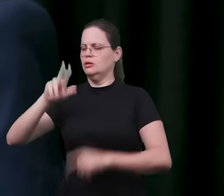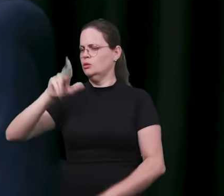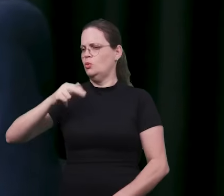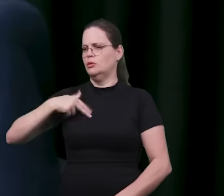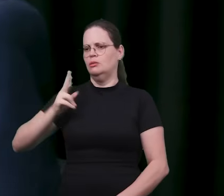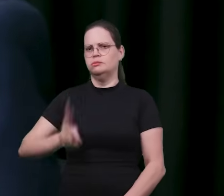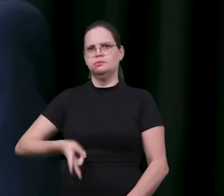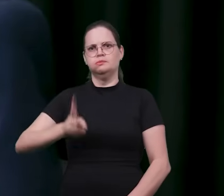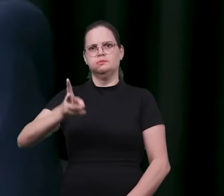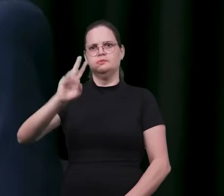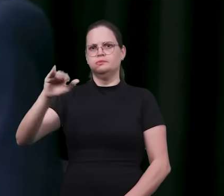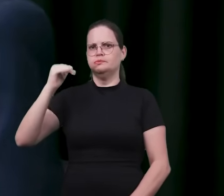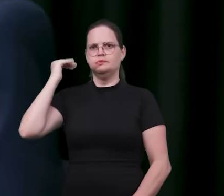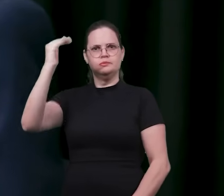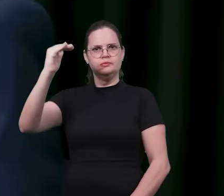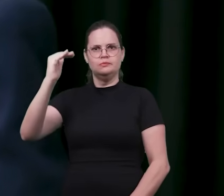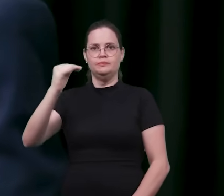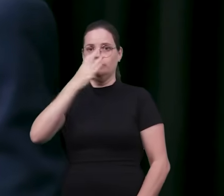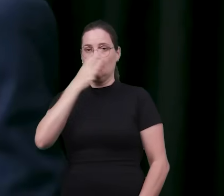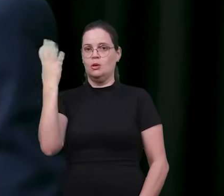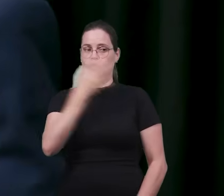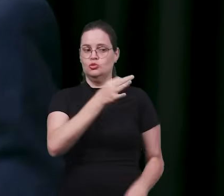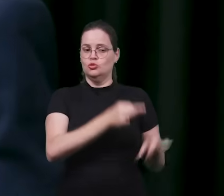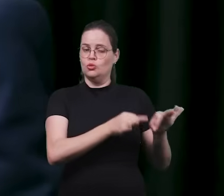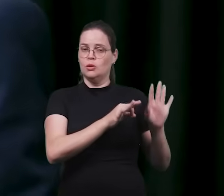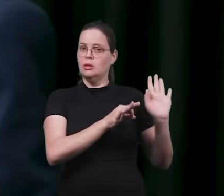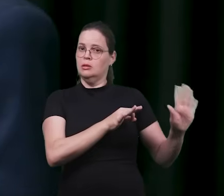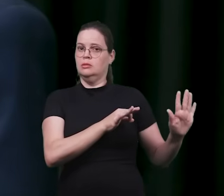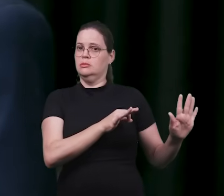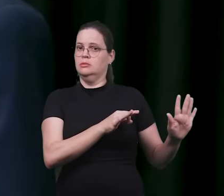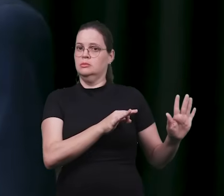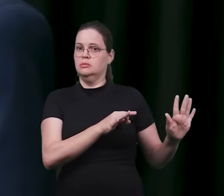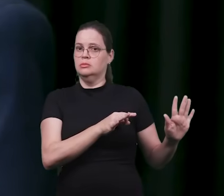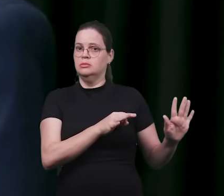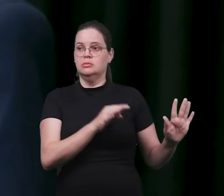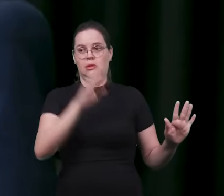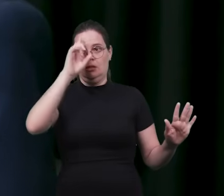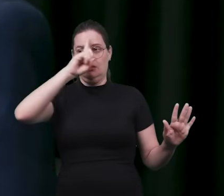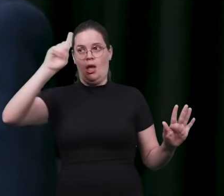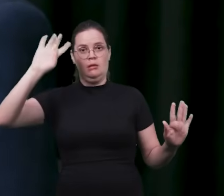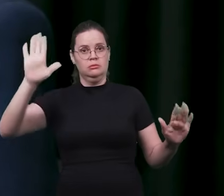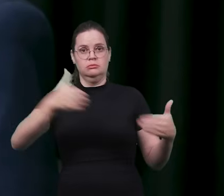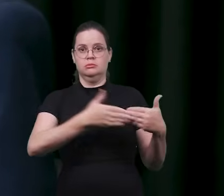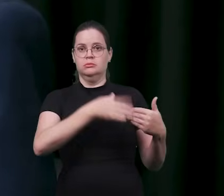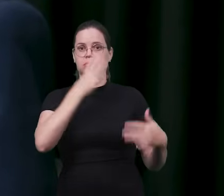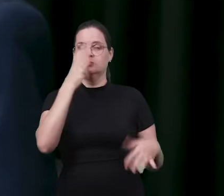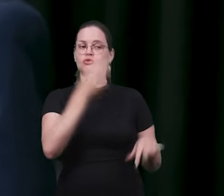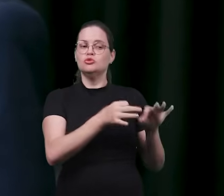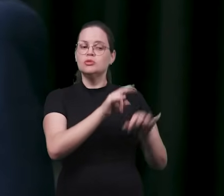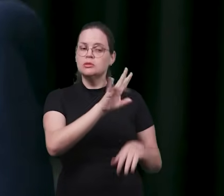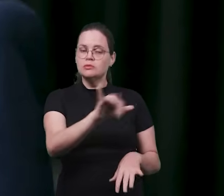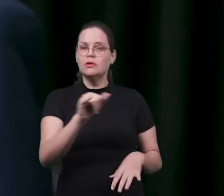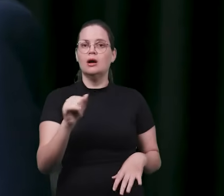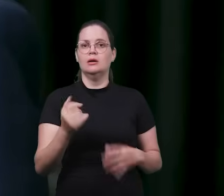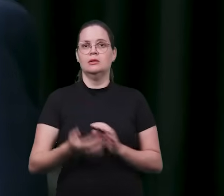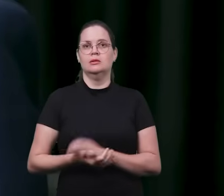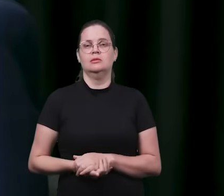sempre prevalecer. E o juízo é o juízo, né? Então,